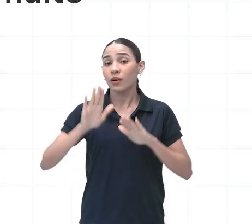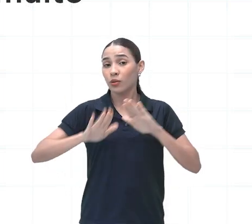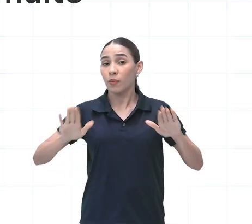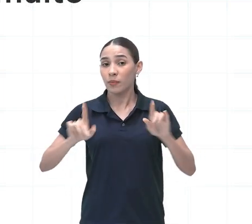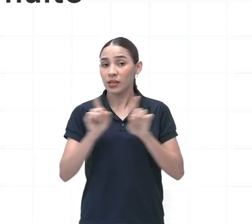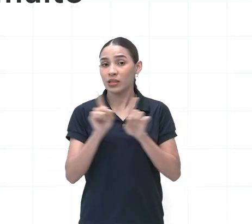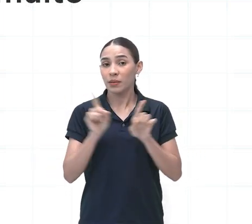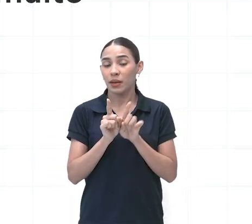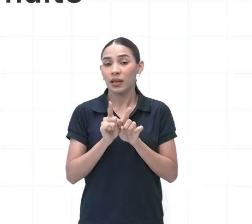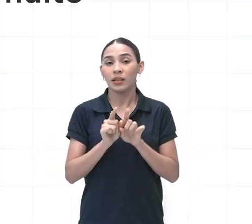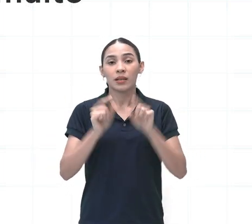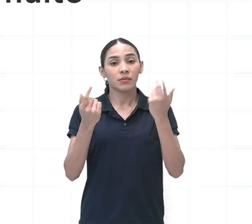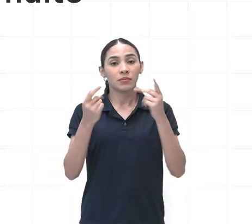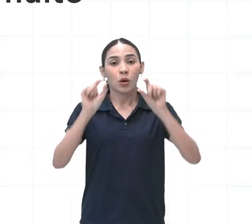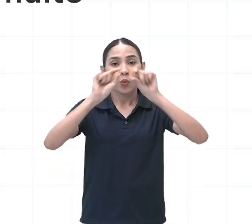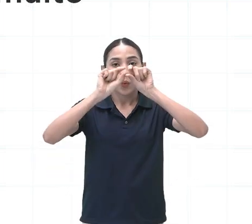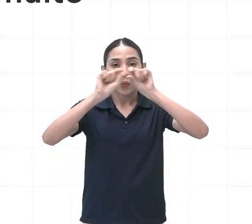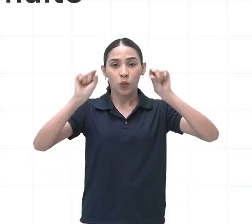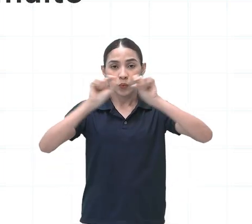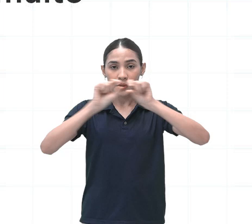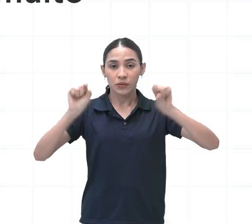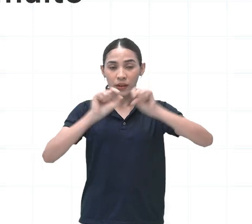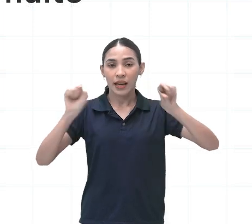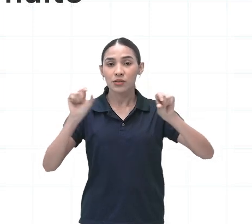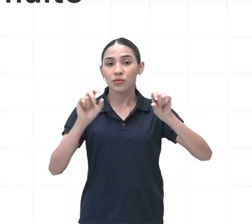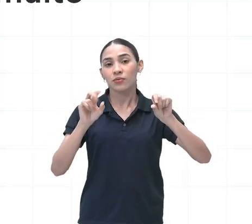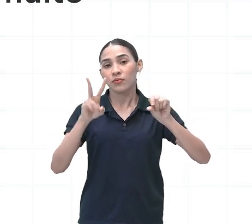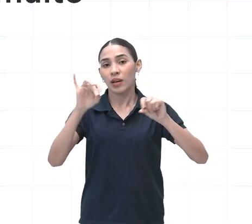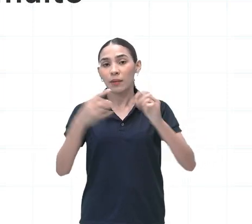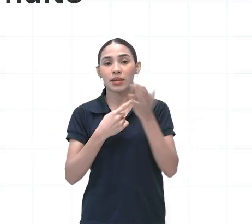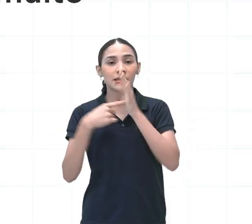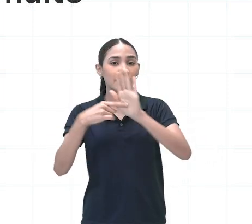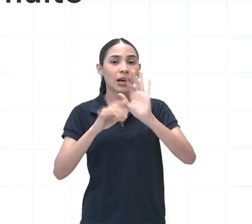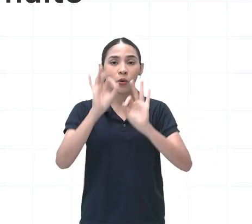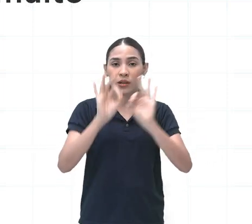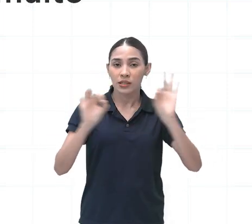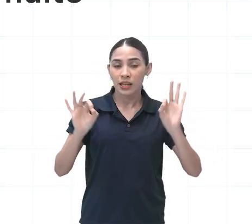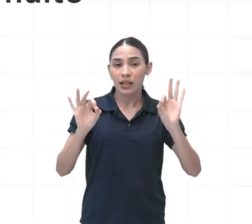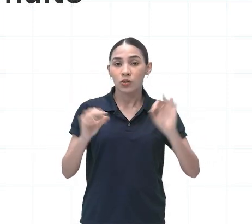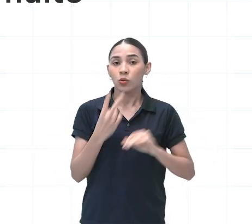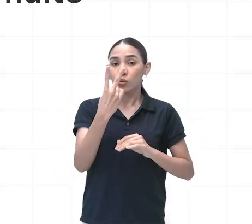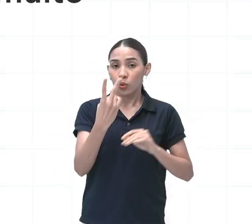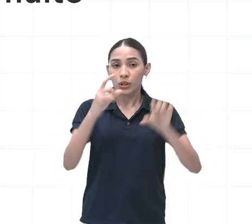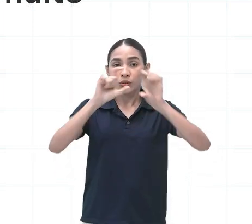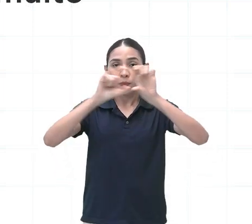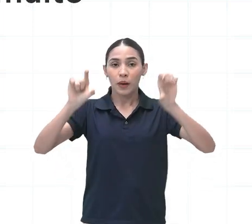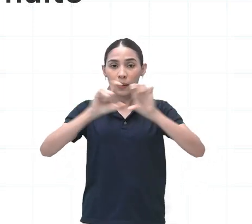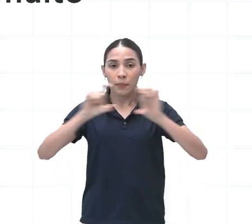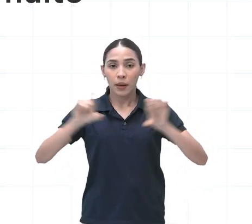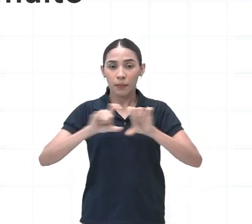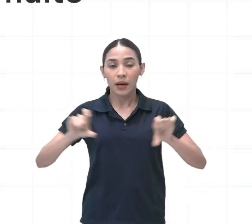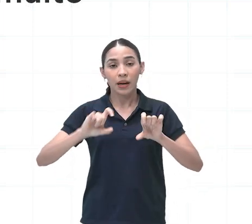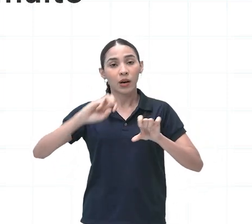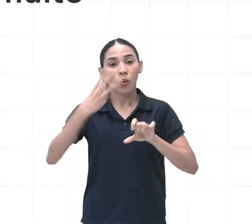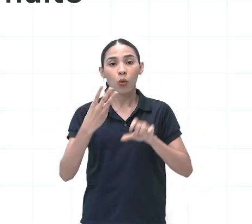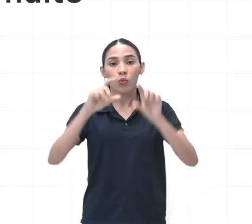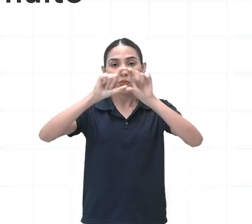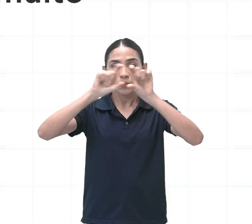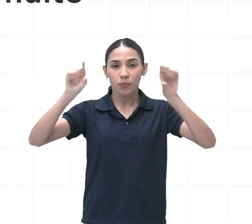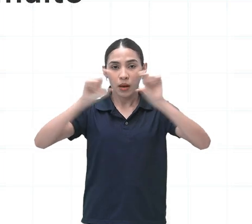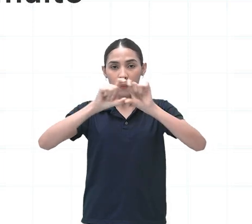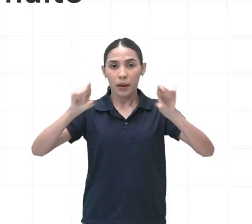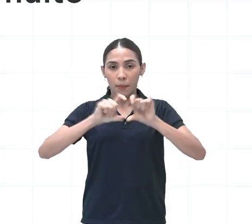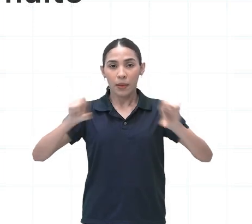normalmente, né, os versos se apresentam aí organizados, né, em 2 quartetos e 2 tercetos ou em 3 quartetos e